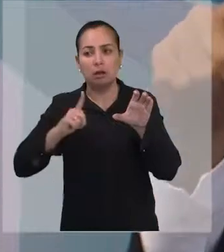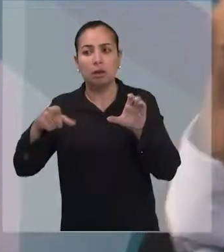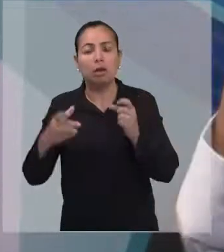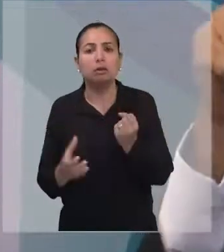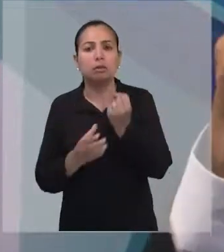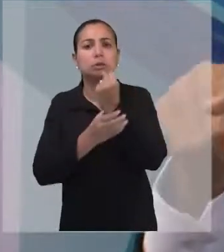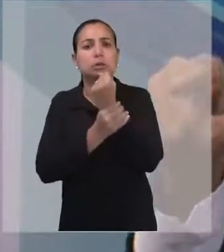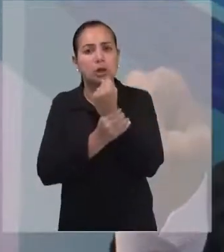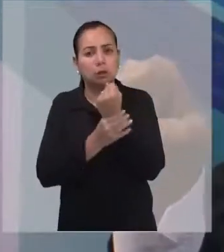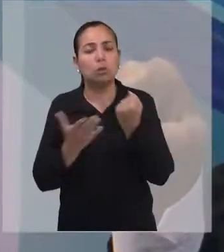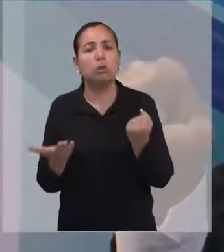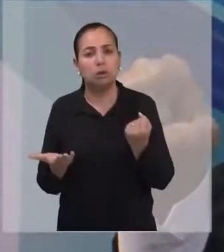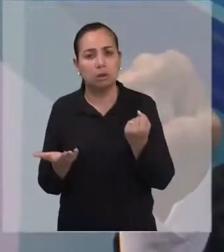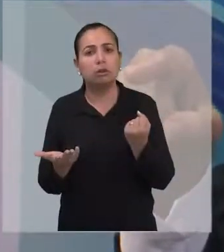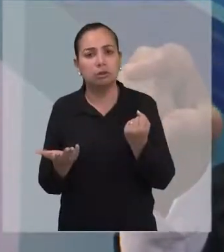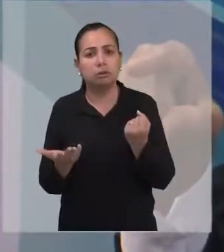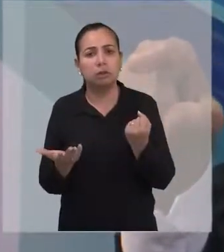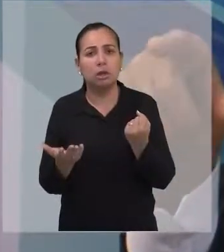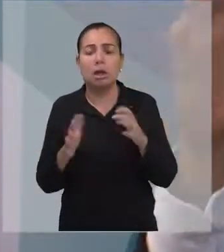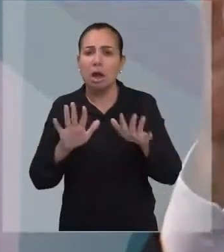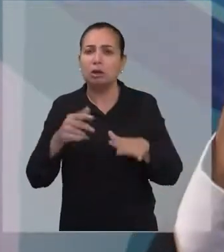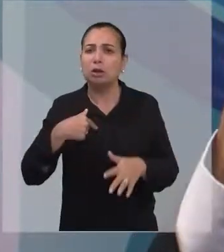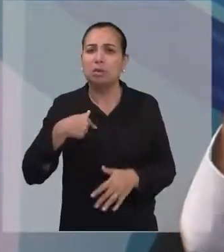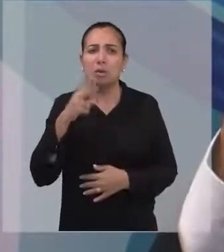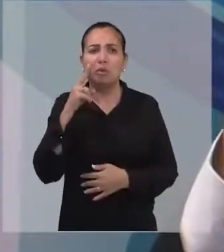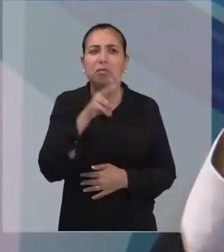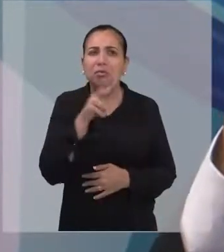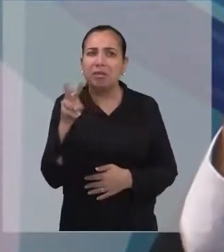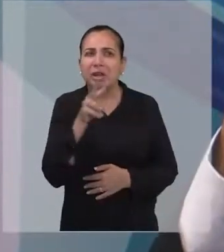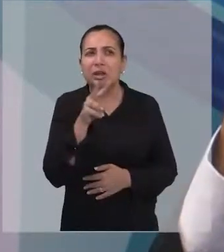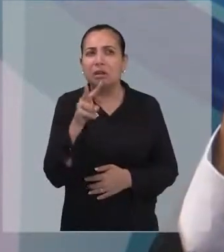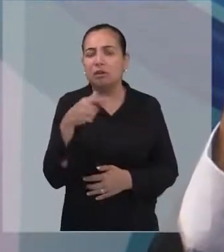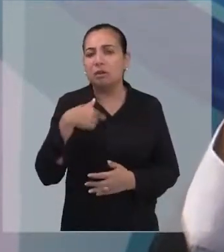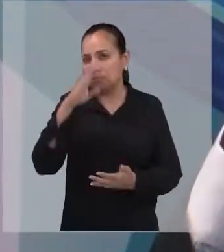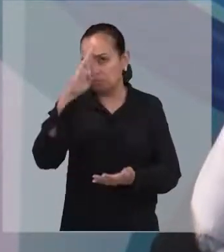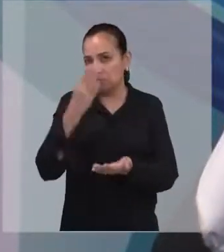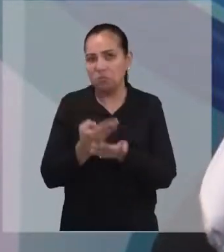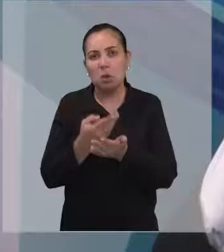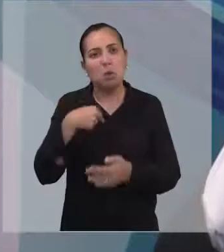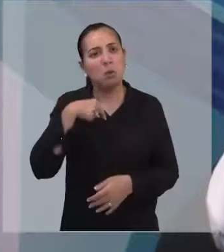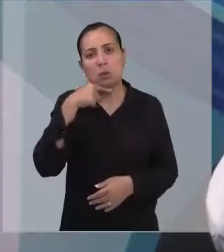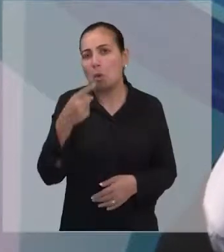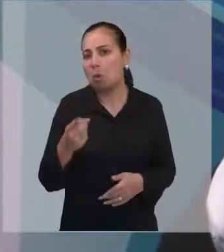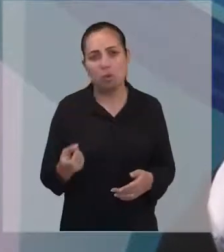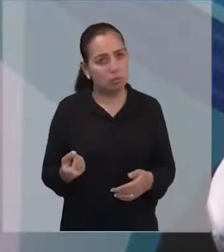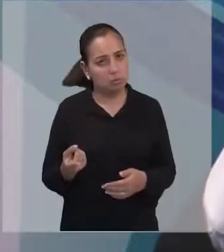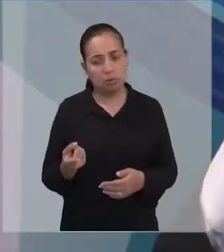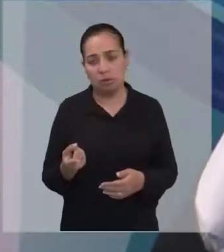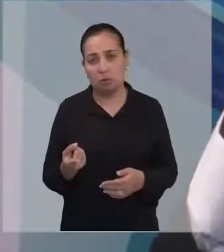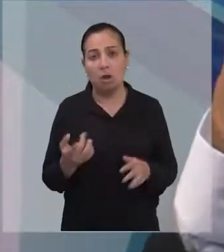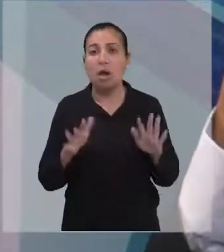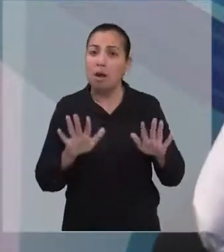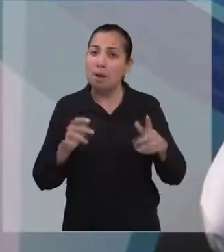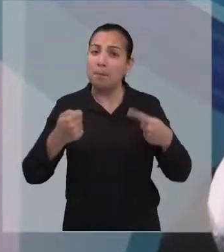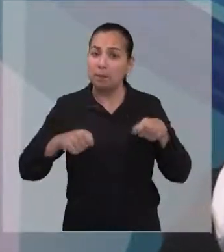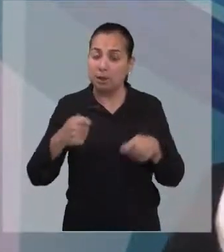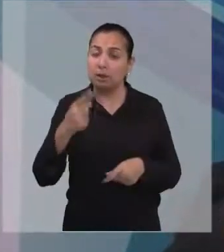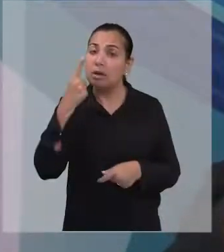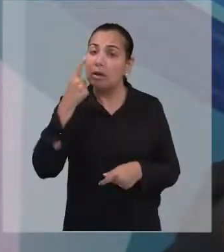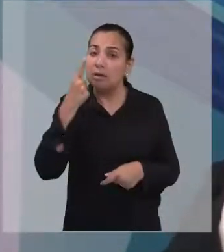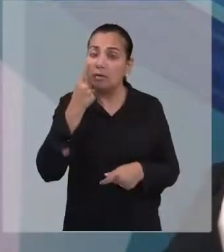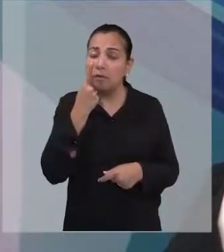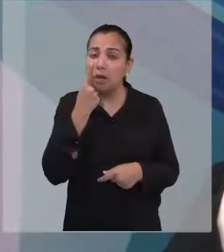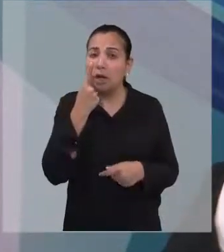assegurada e é muito ciosa disso, eu custo acreditar, né? Além disso, é preciso ver